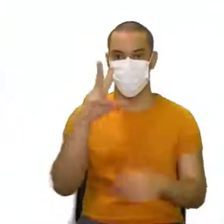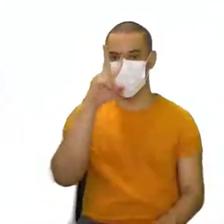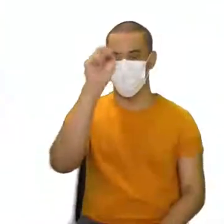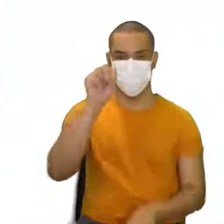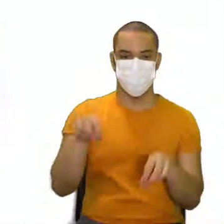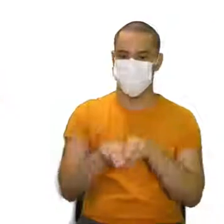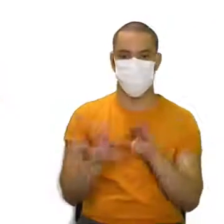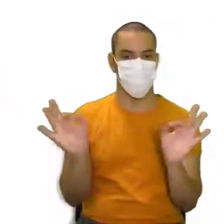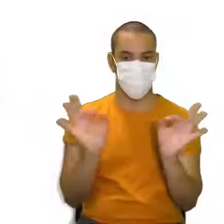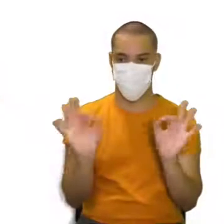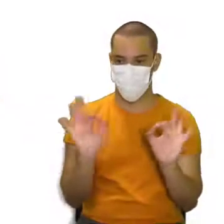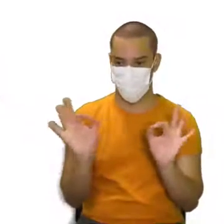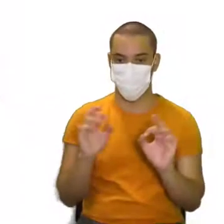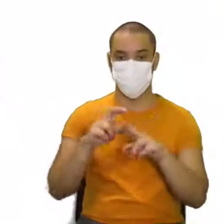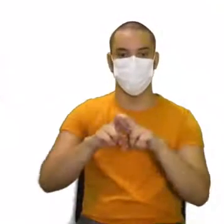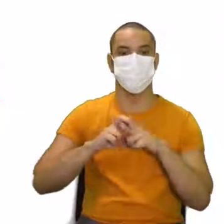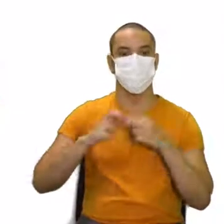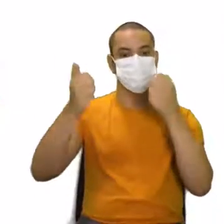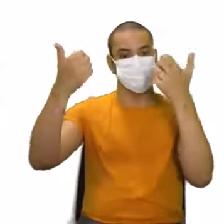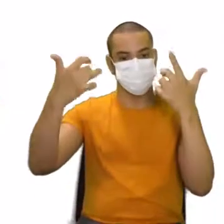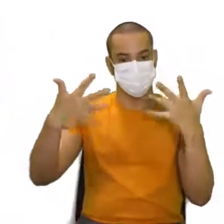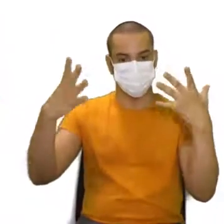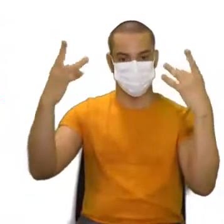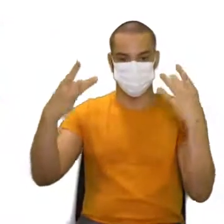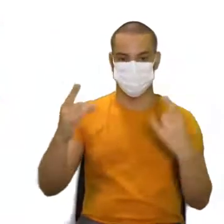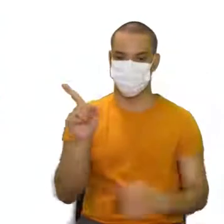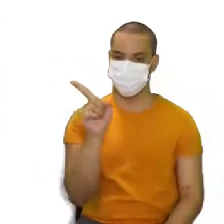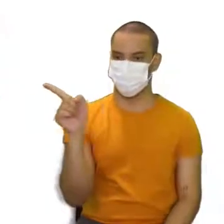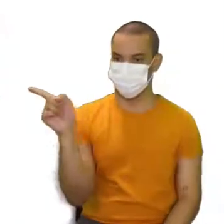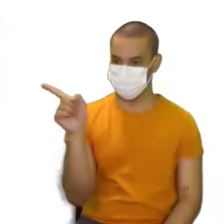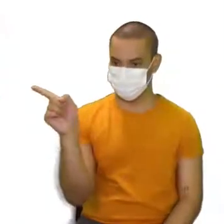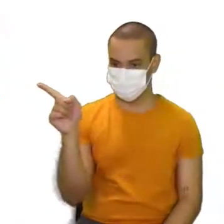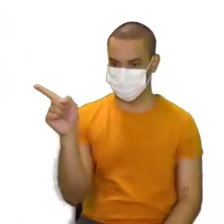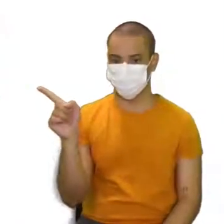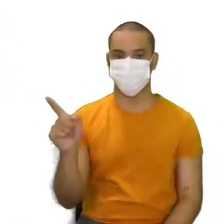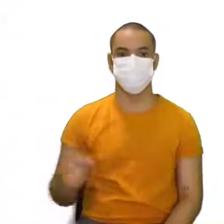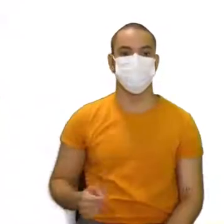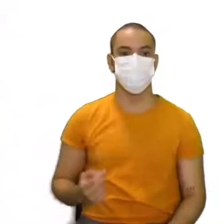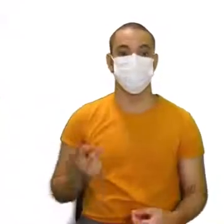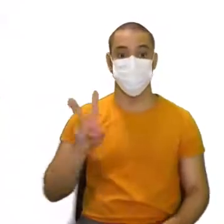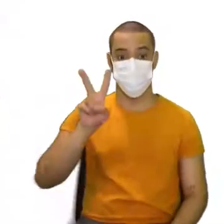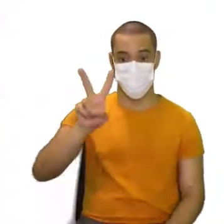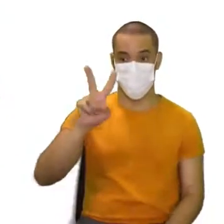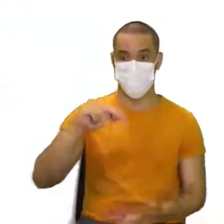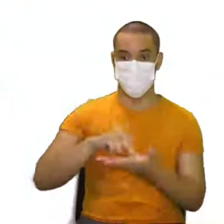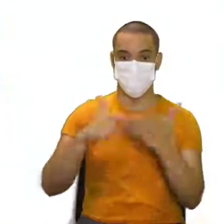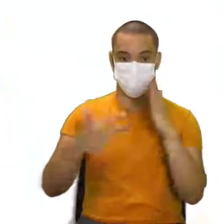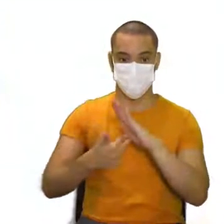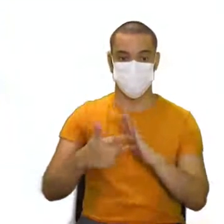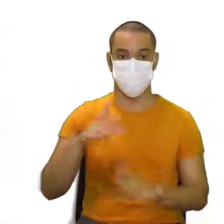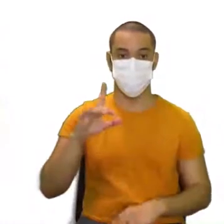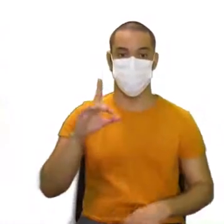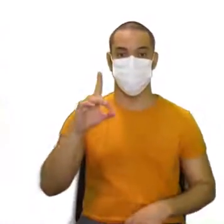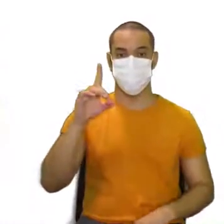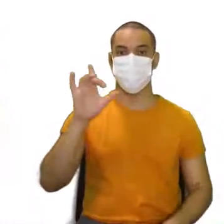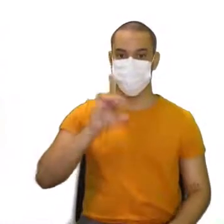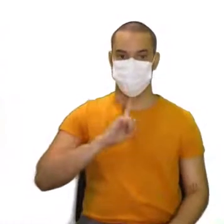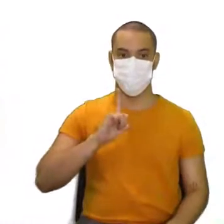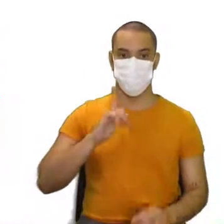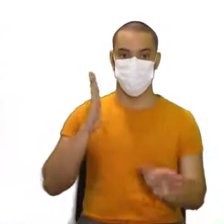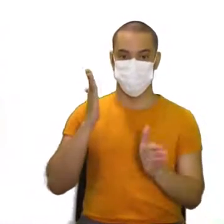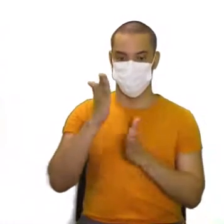continuar lá então aí o desenho explicando bem certinho tá então aqui ver é a direção desta